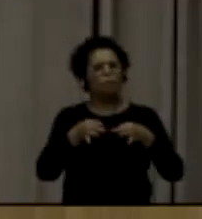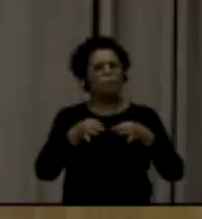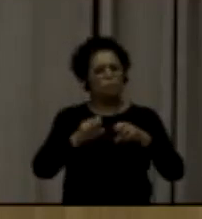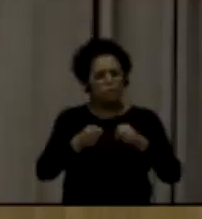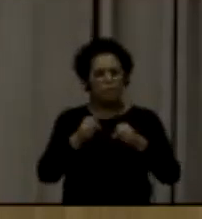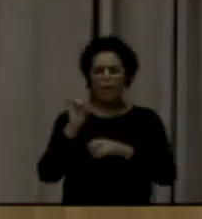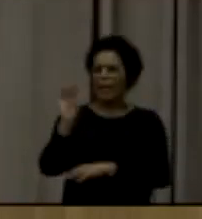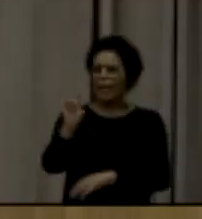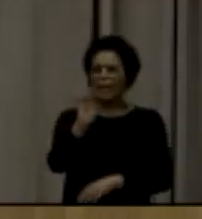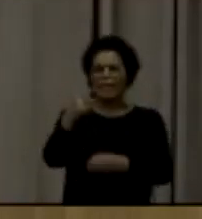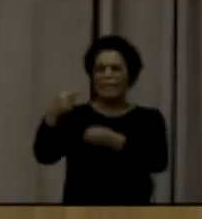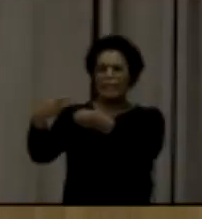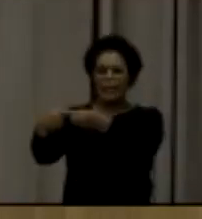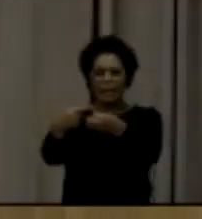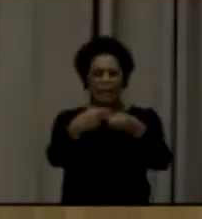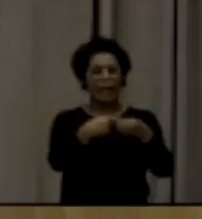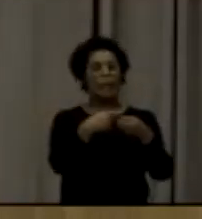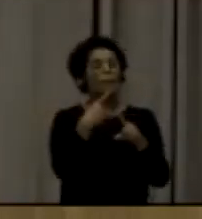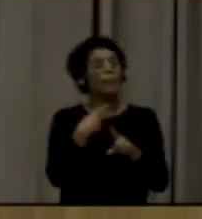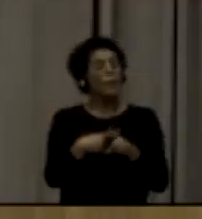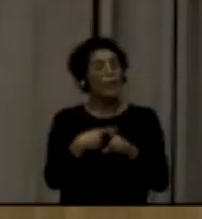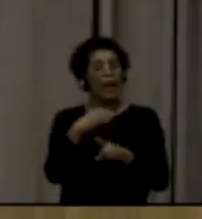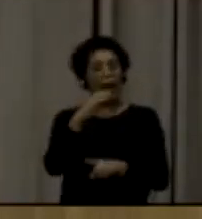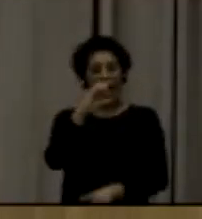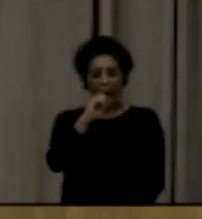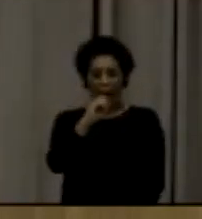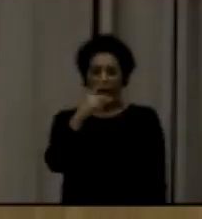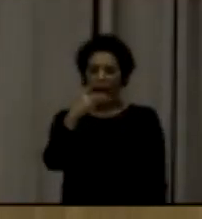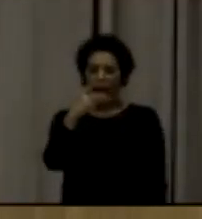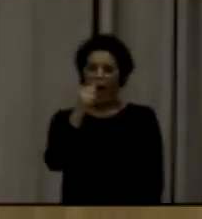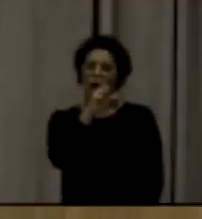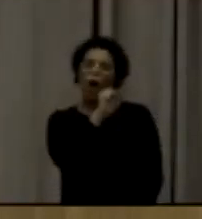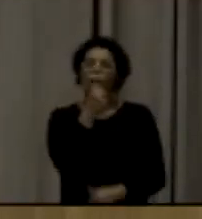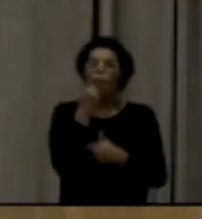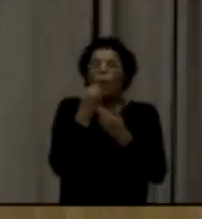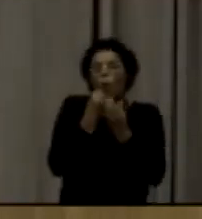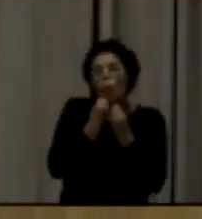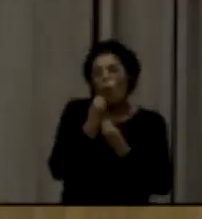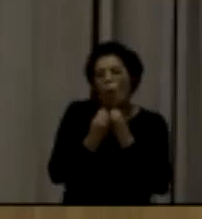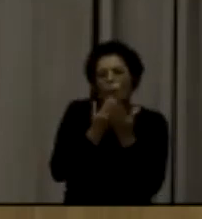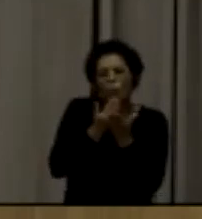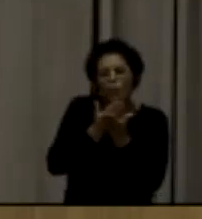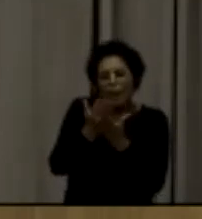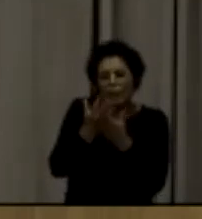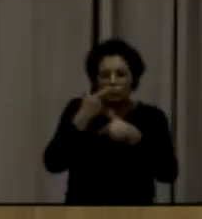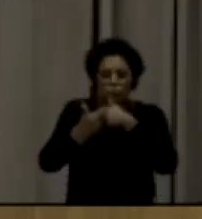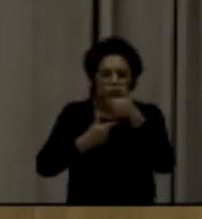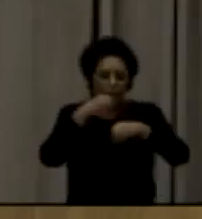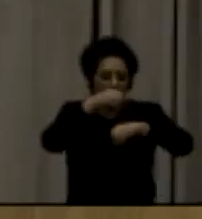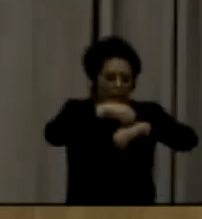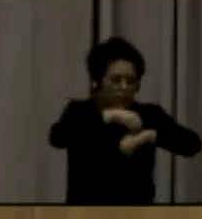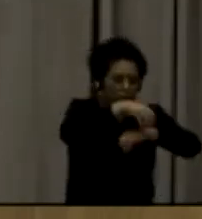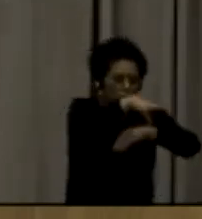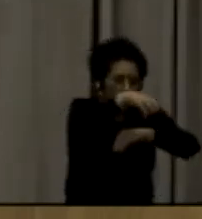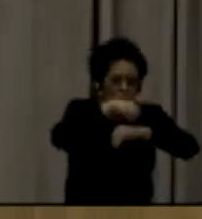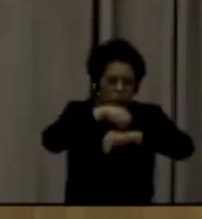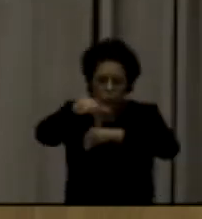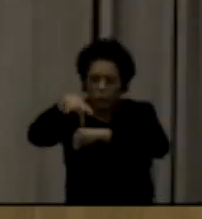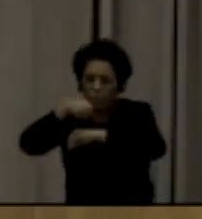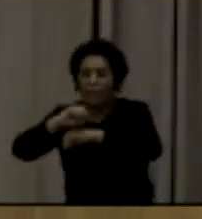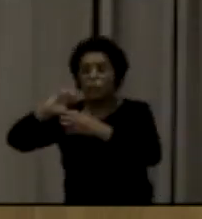em cada província, porque a OPAS começa um trabalho de descentralização depois do golpe de Estado de 55,